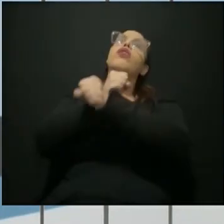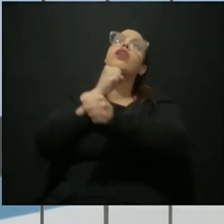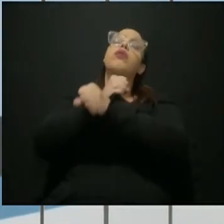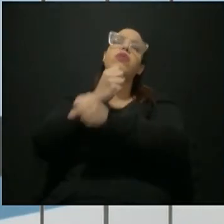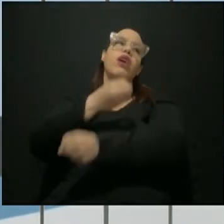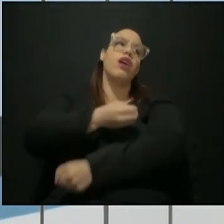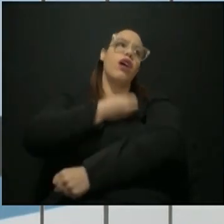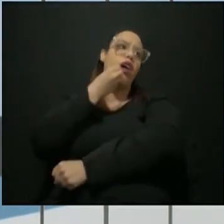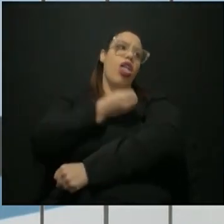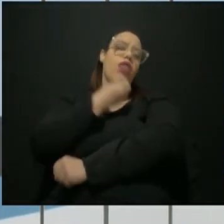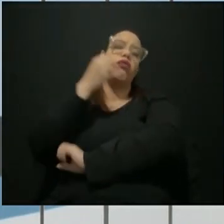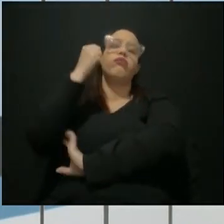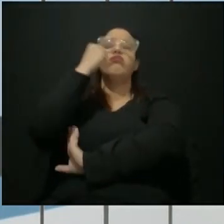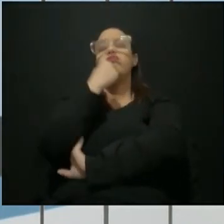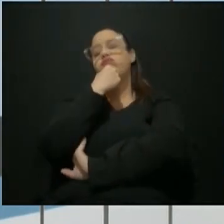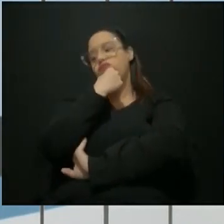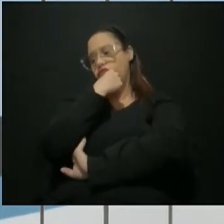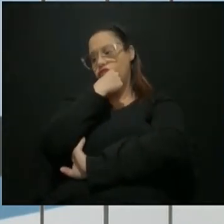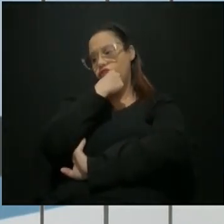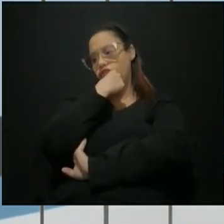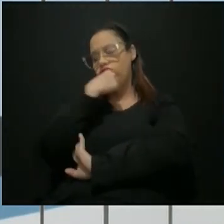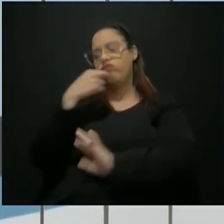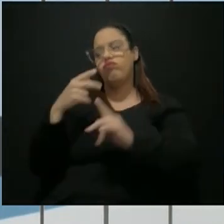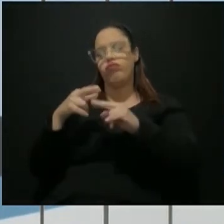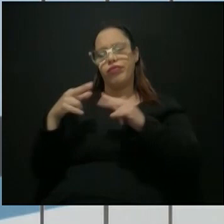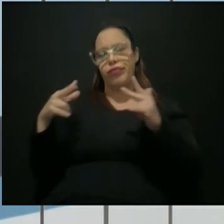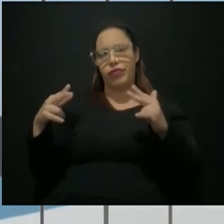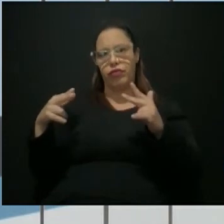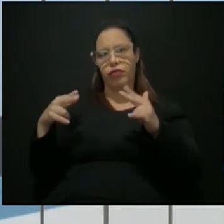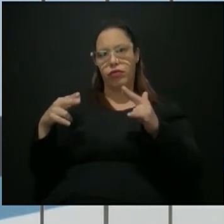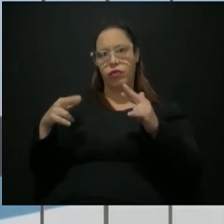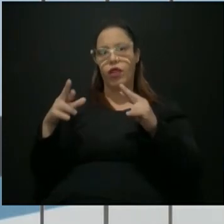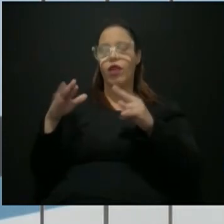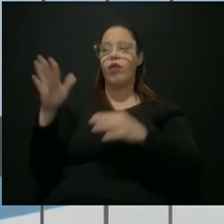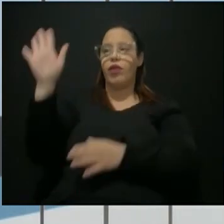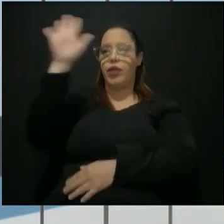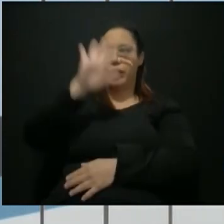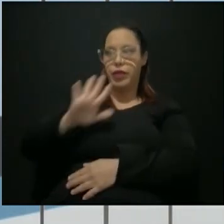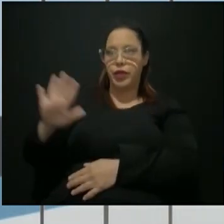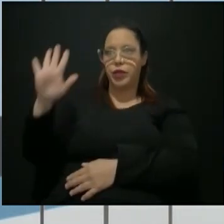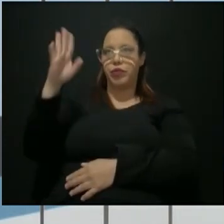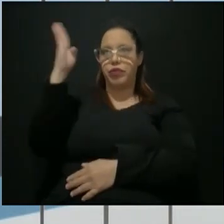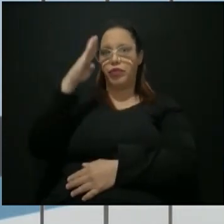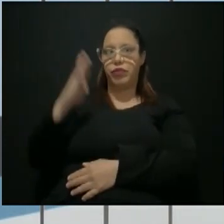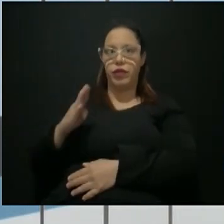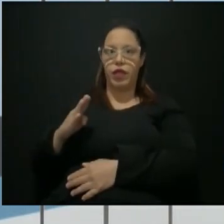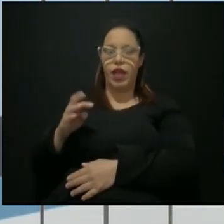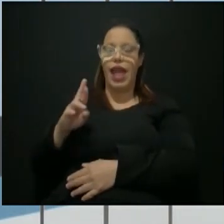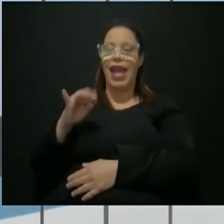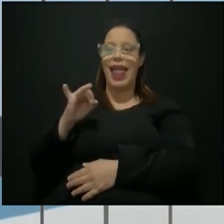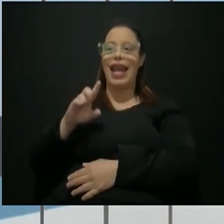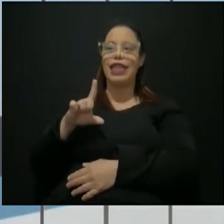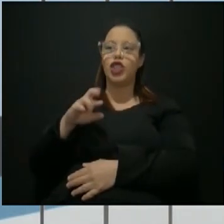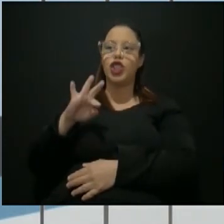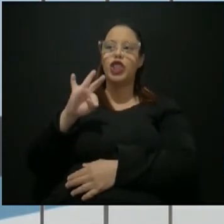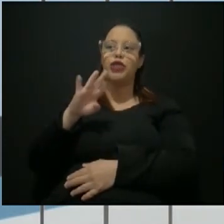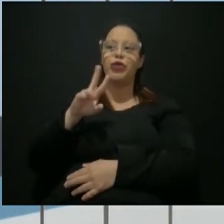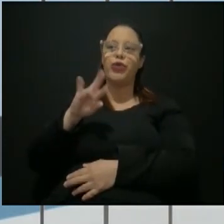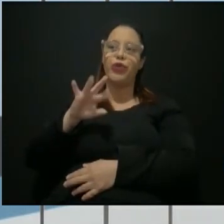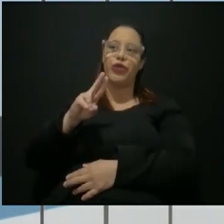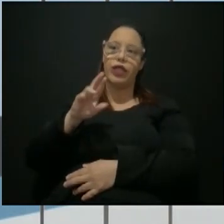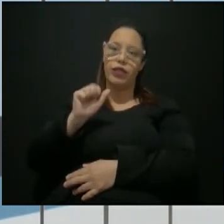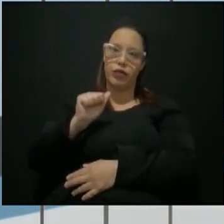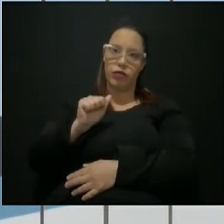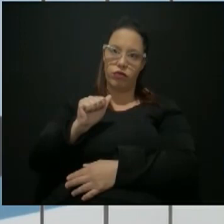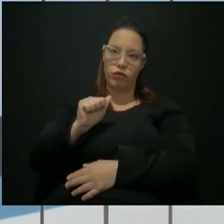idade prospectiva, ela é diferente também dependendo da região do Brasil. E a idade relativa. A idade relativa é de um